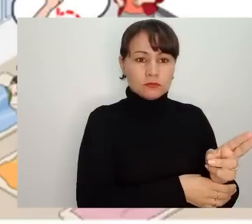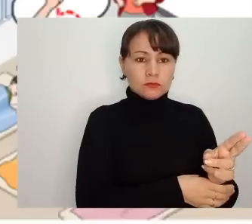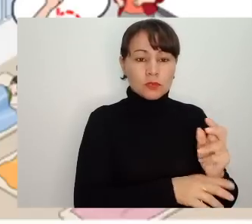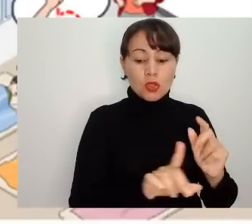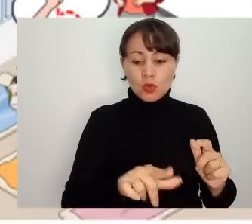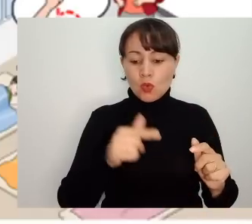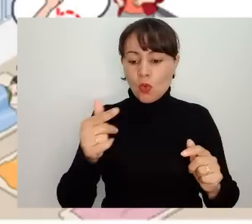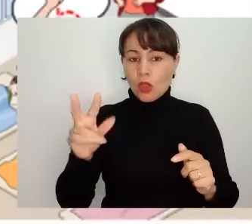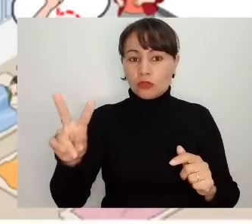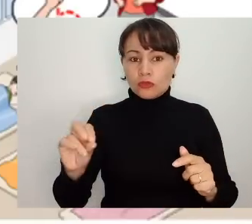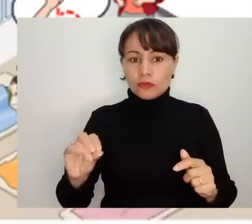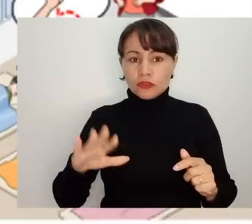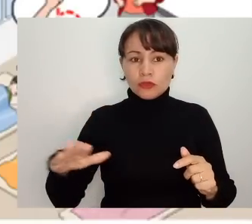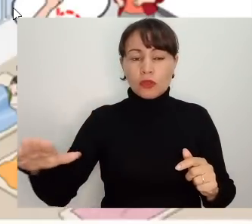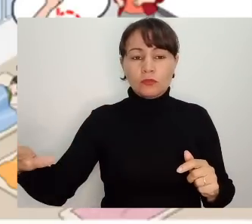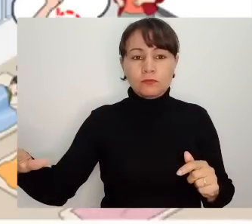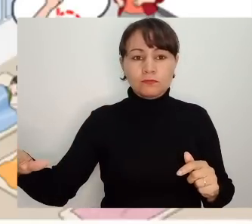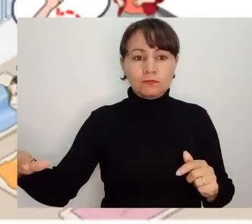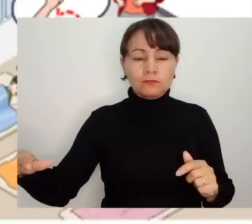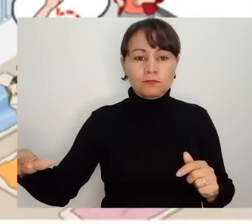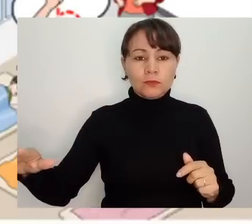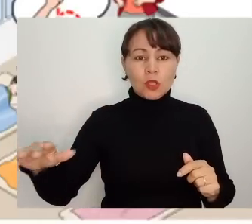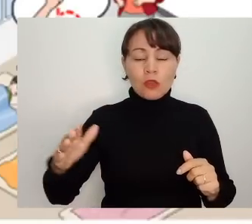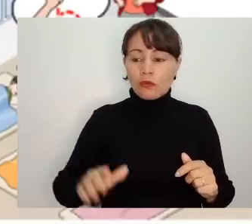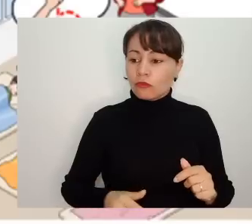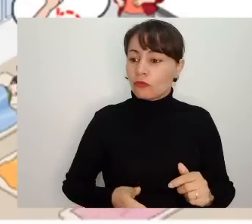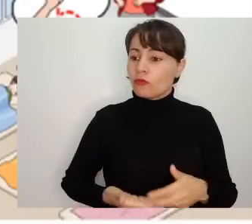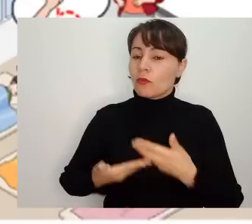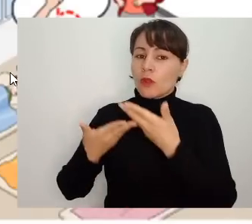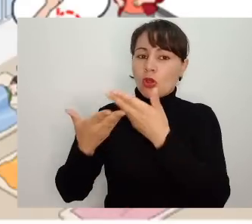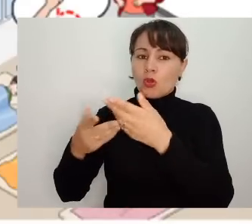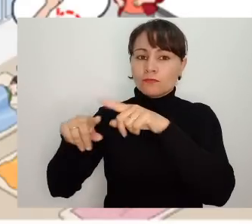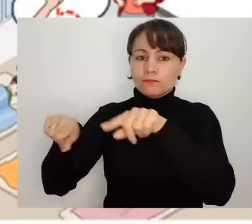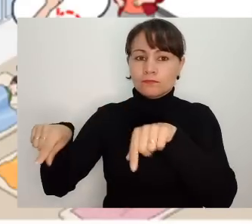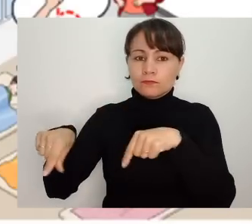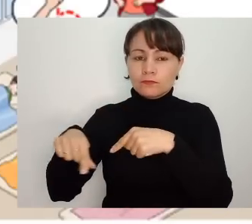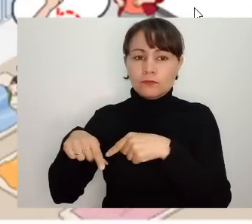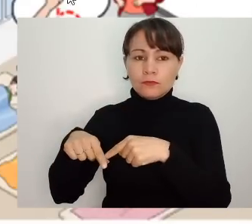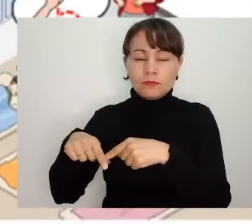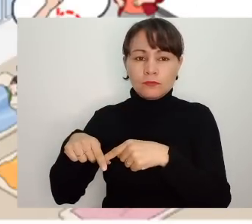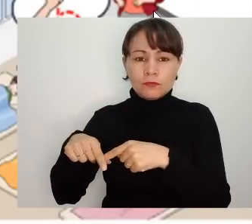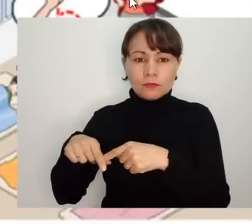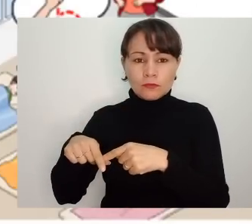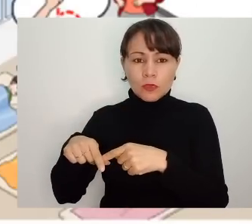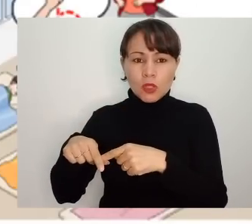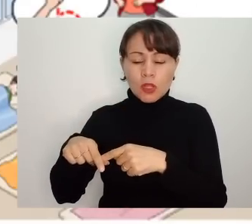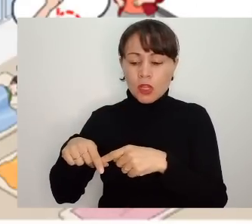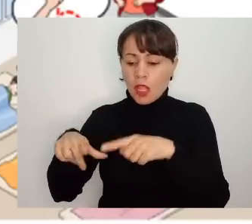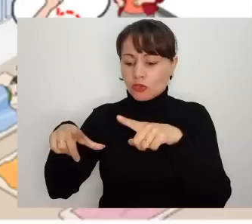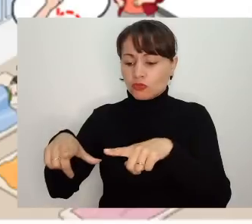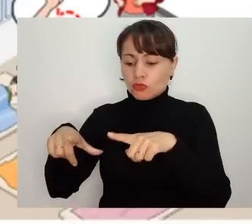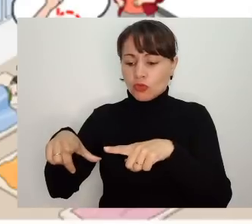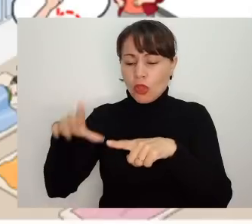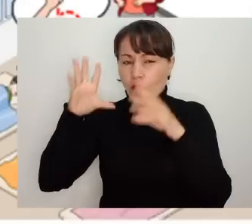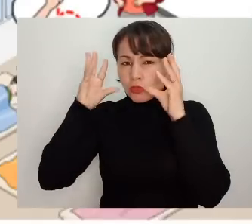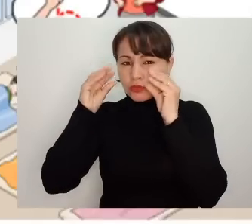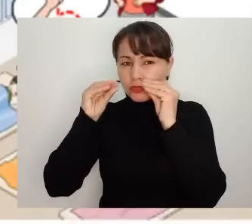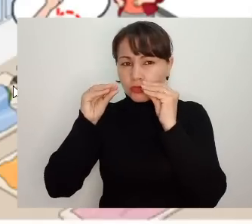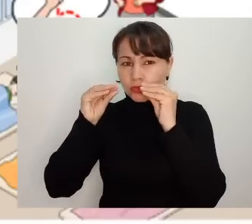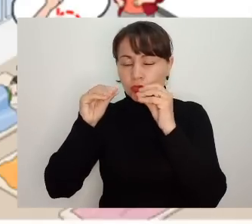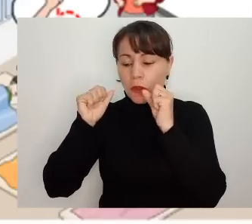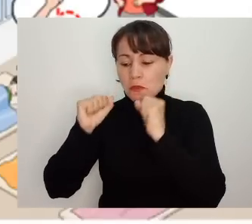sequência. E o outro grupo de 20 alunos foi levado para uma sala, num ambiente escuro, onde